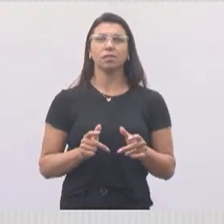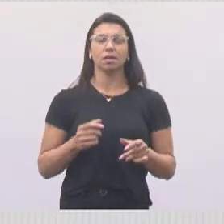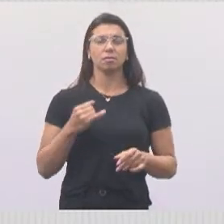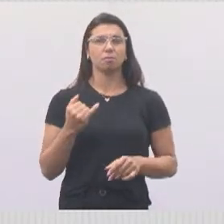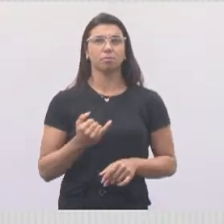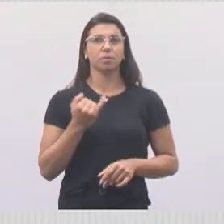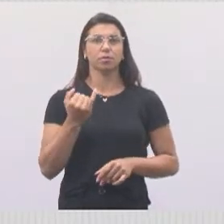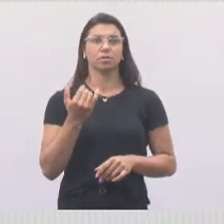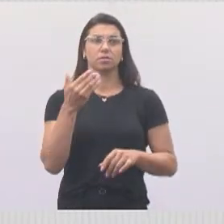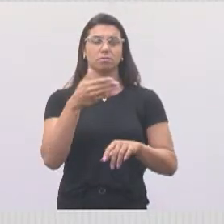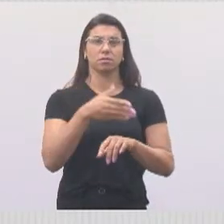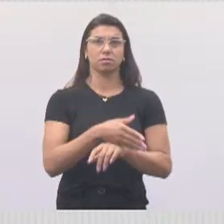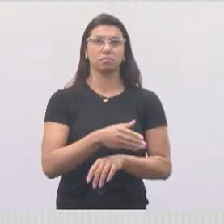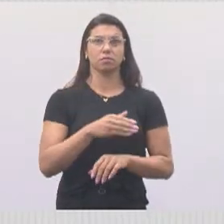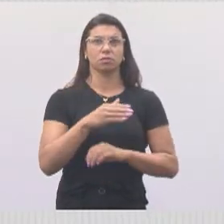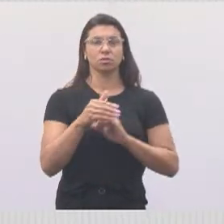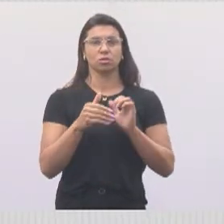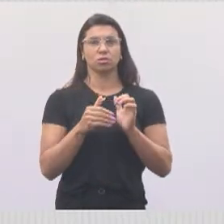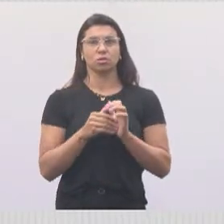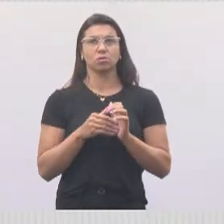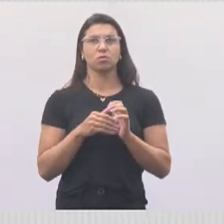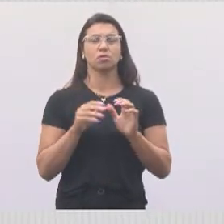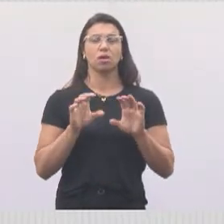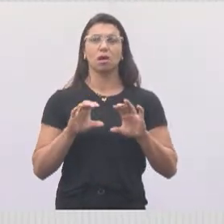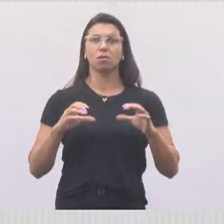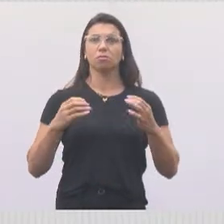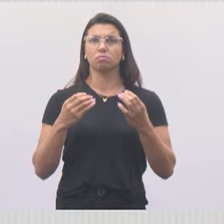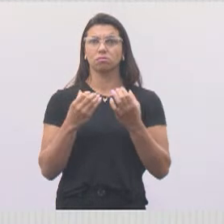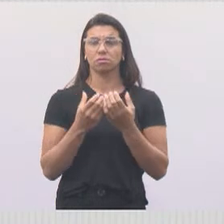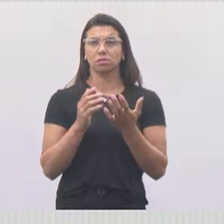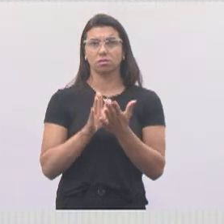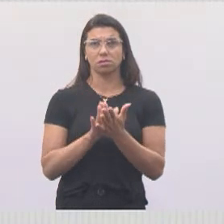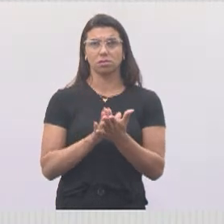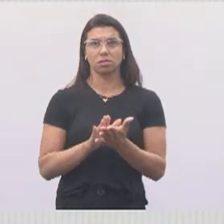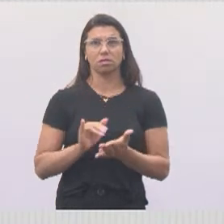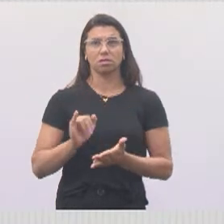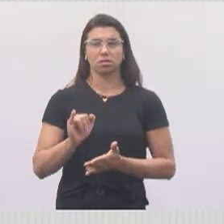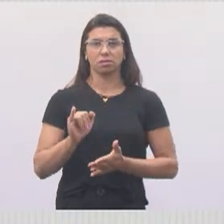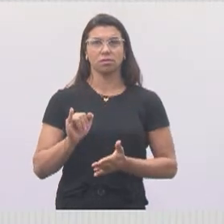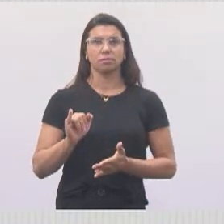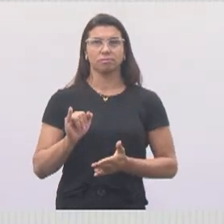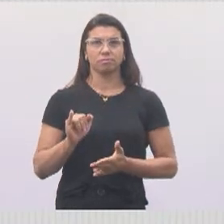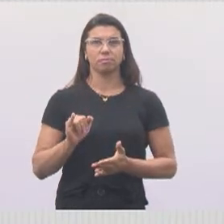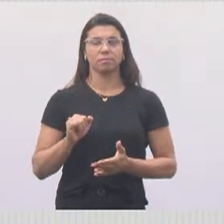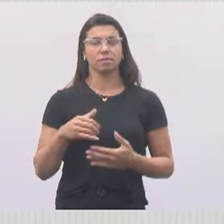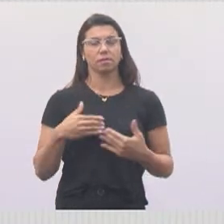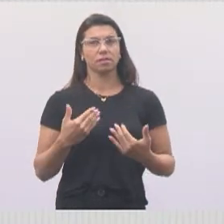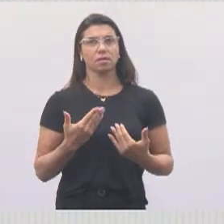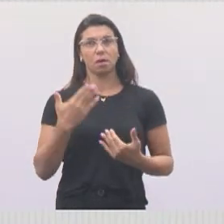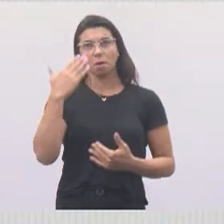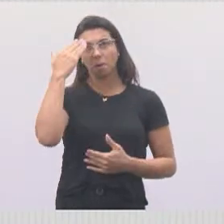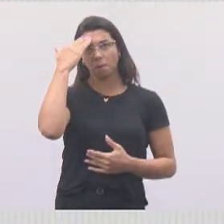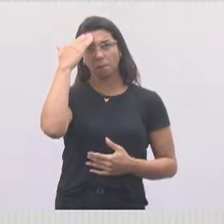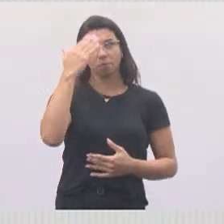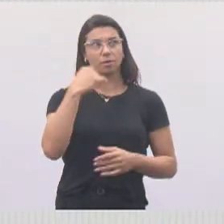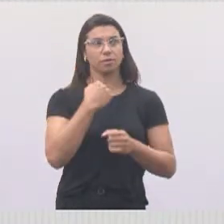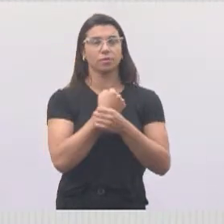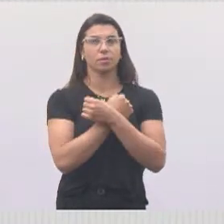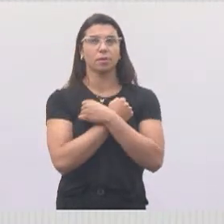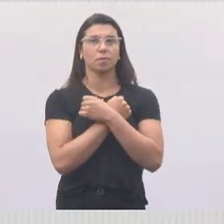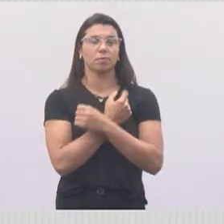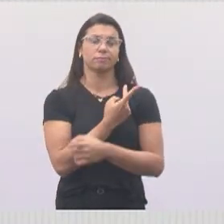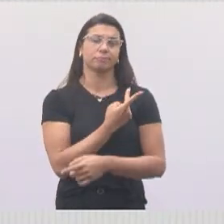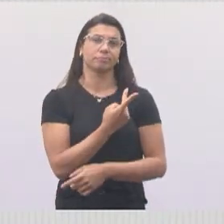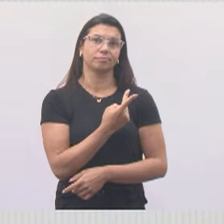participação da comunidade junto a essa casa, tá bom? Então, dona Bene, seu Marcos, um grande abraço